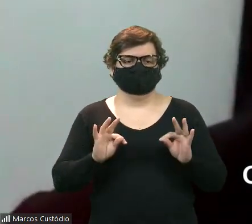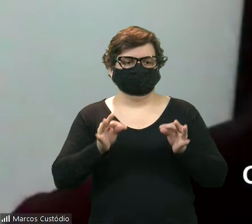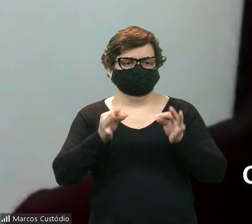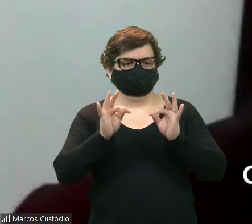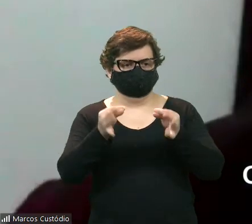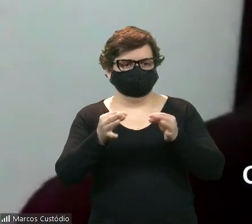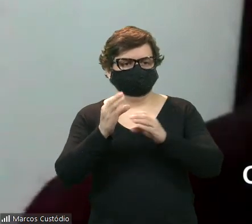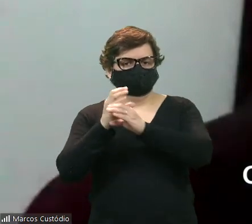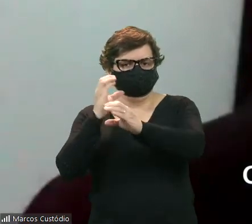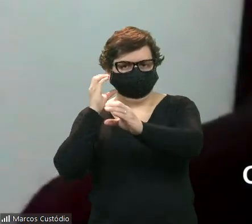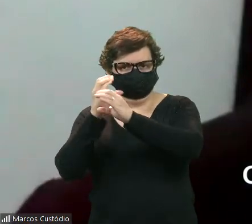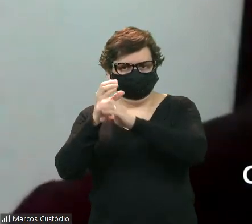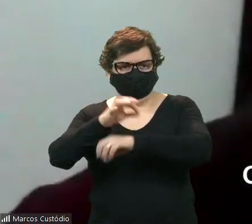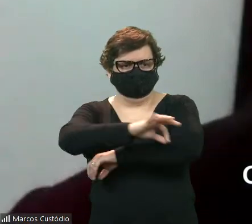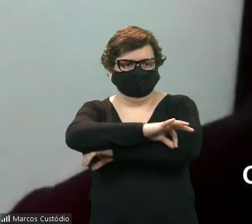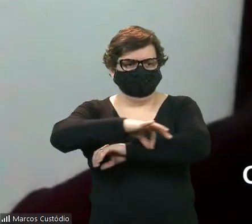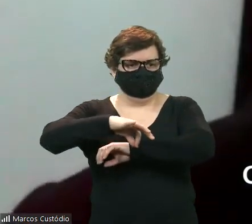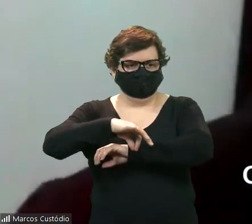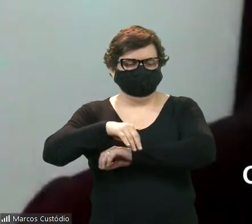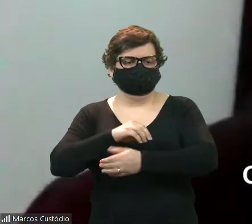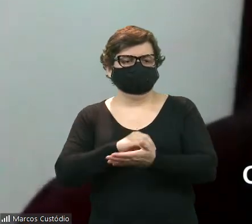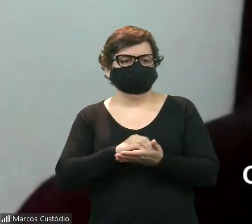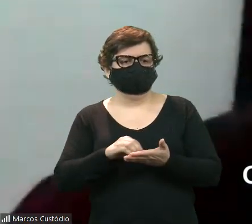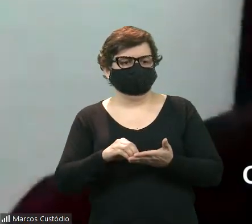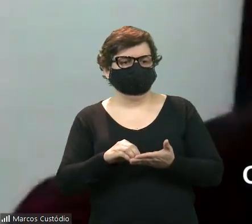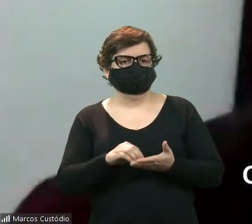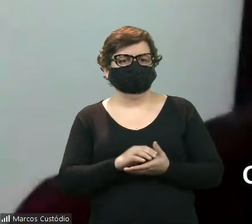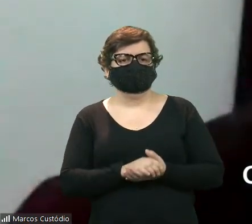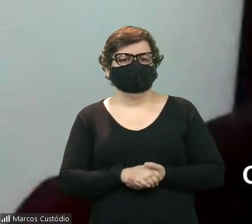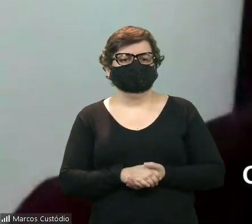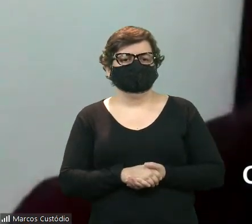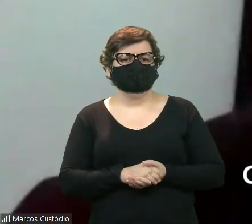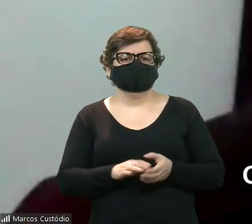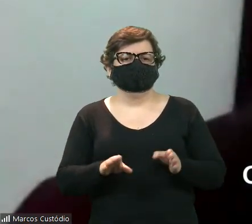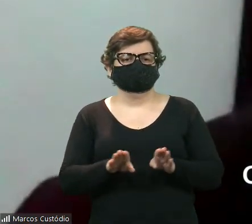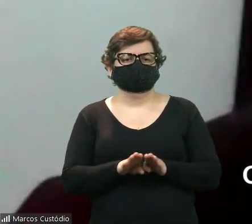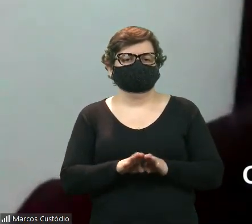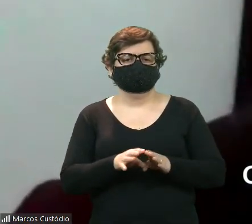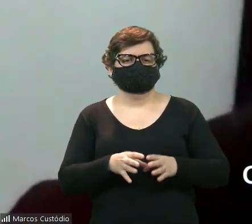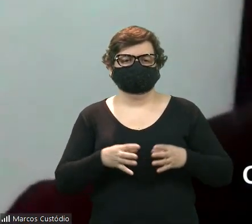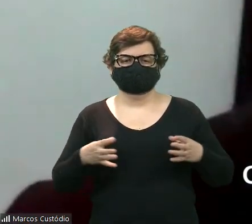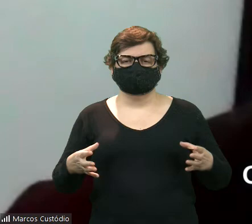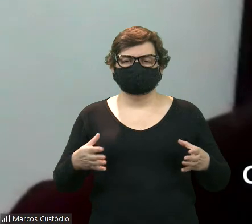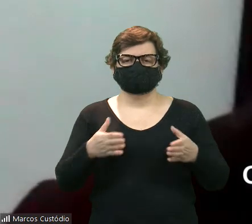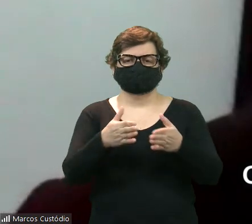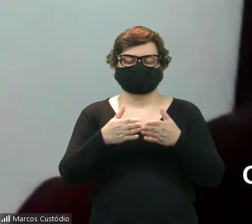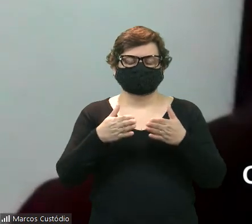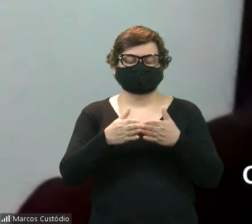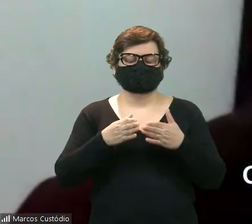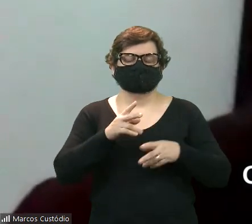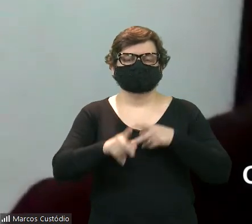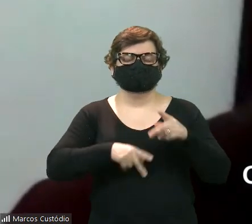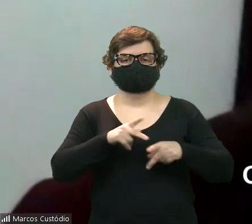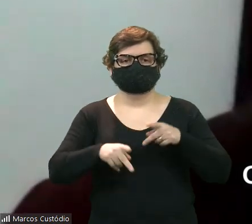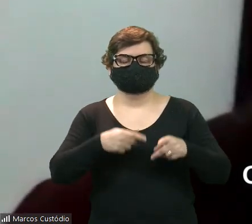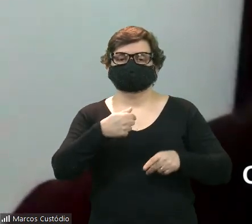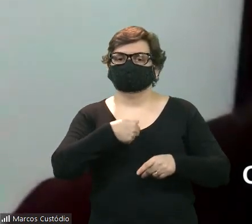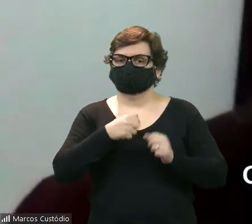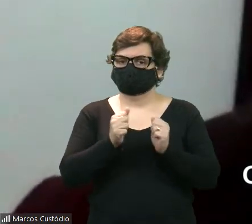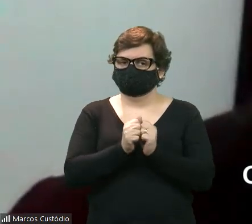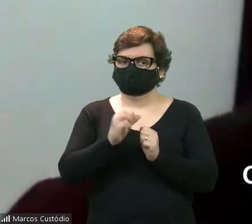do engenheiro tal, do arquiteto tal, do secretário tal, isso deriva também do grande apelo popular. E eu e o vereador